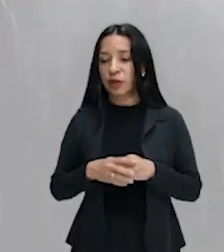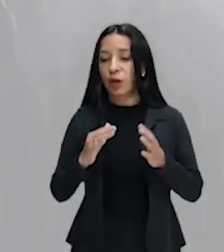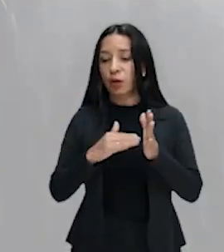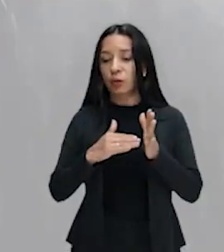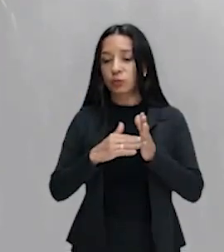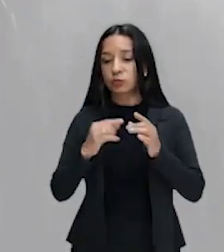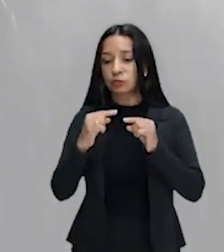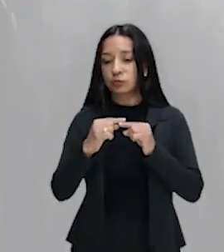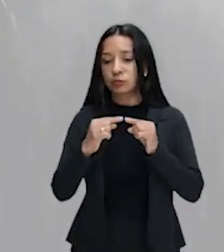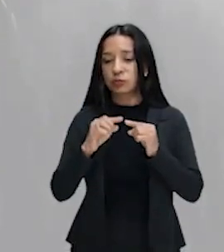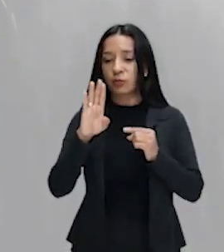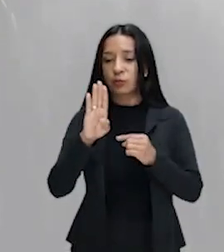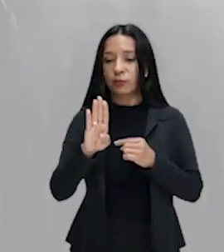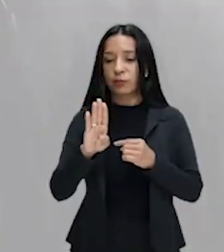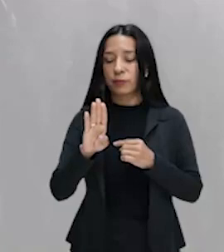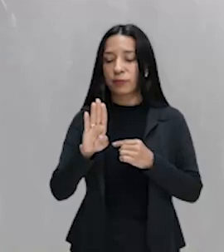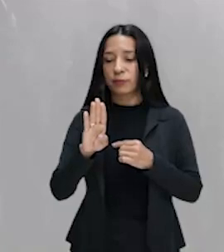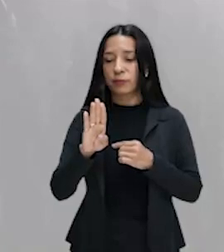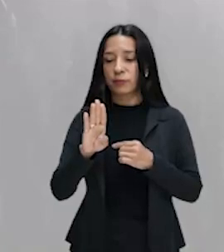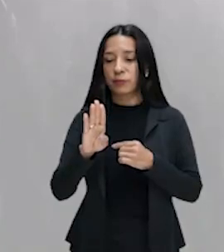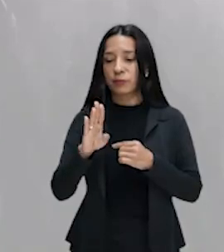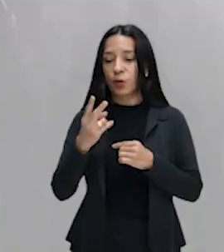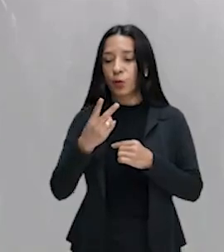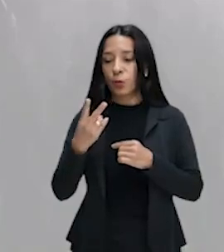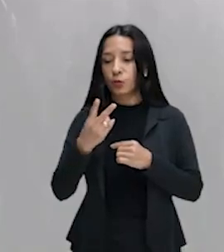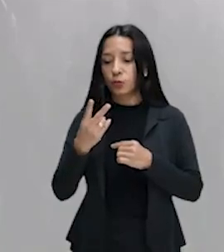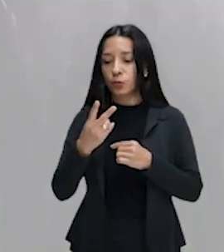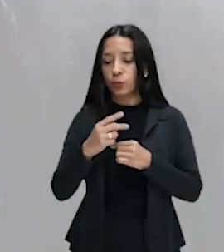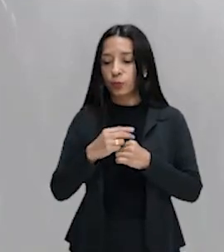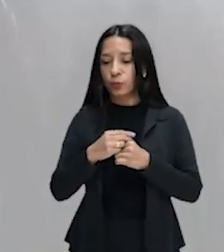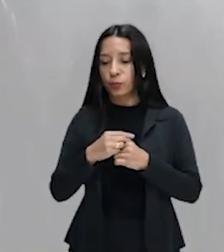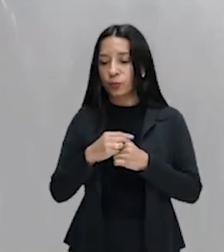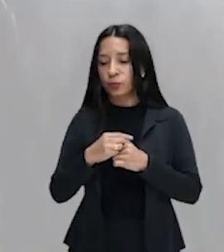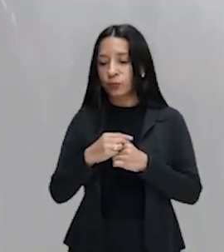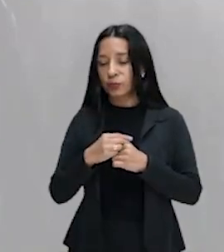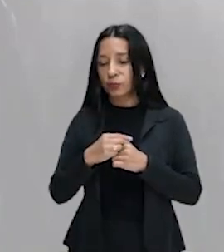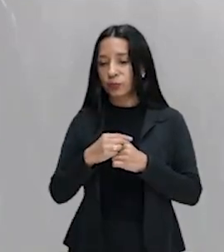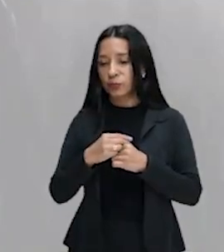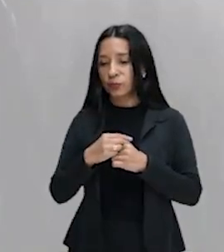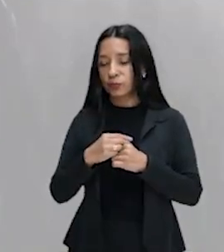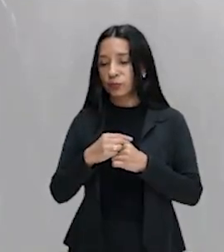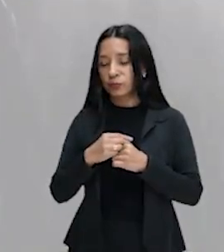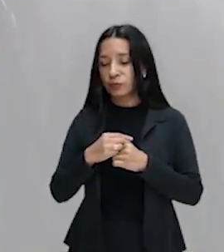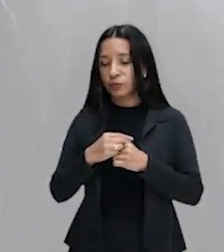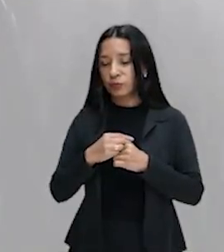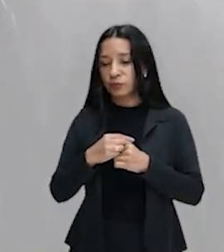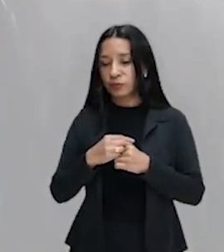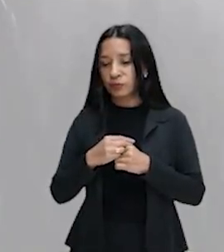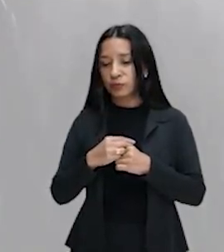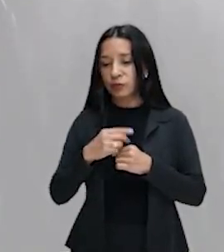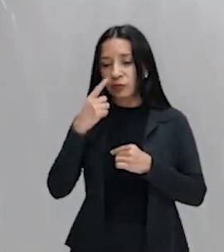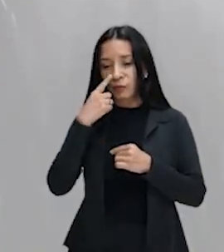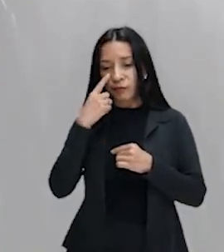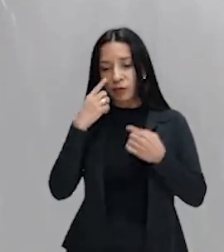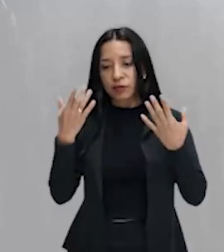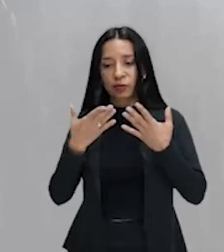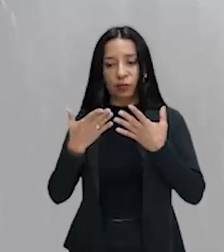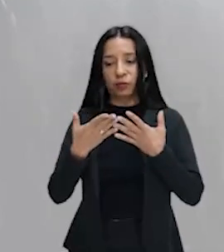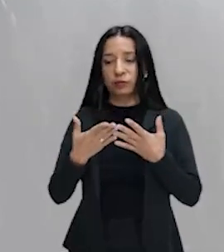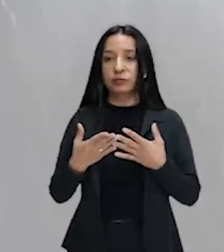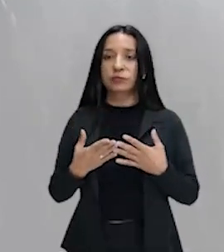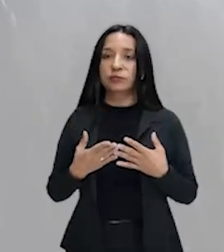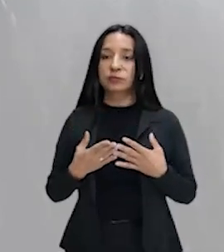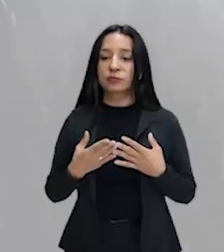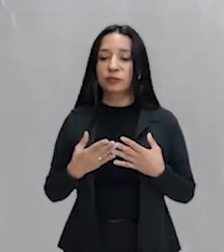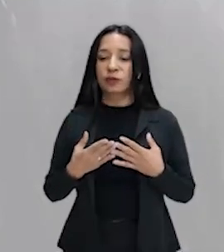última combinação. Duplo homozigoto recessivo, né, pessoal? Então, vamos analisar o seguinte. Eu até